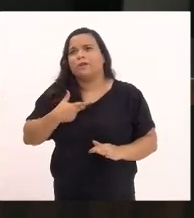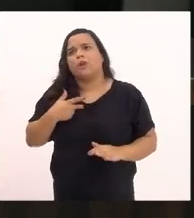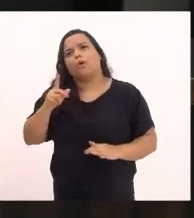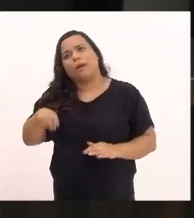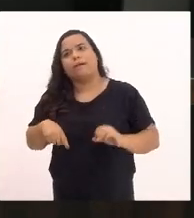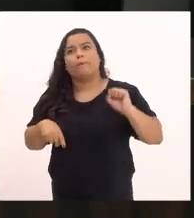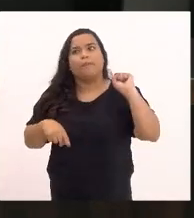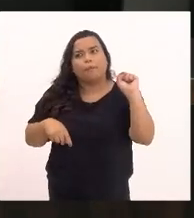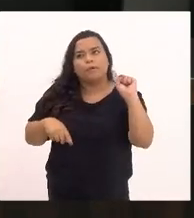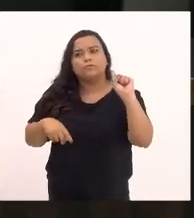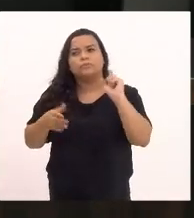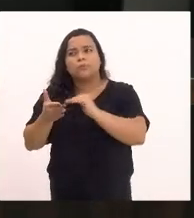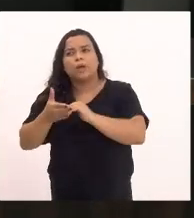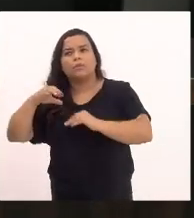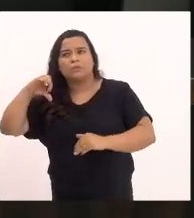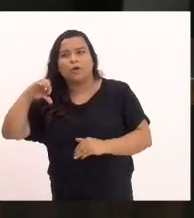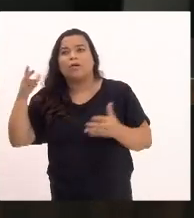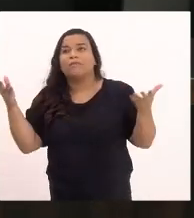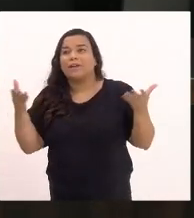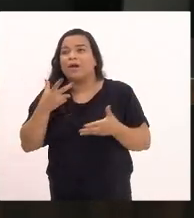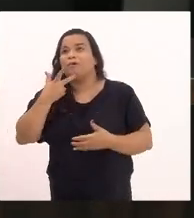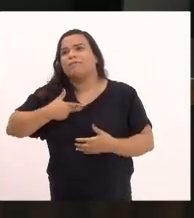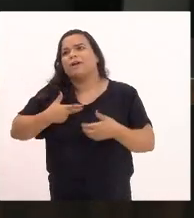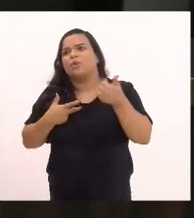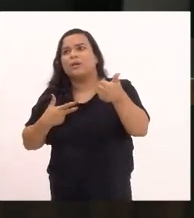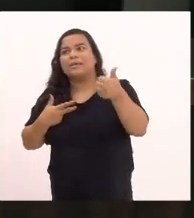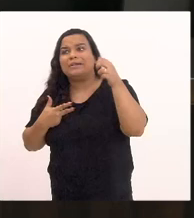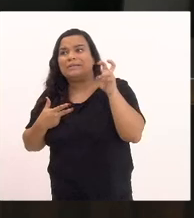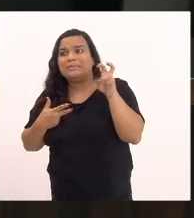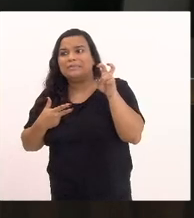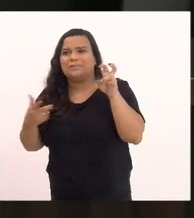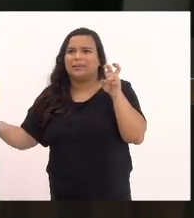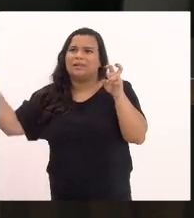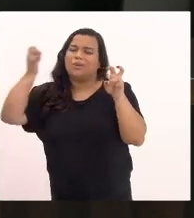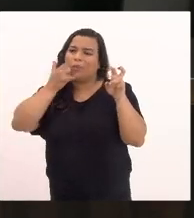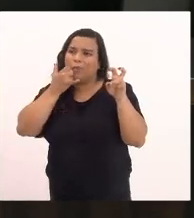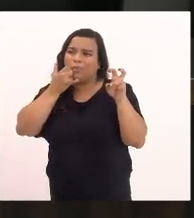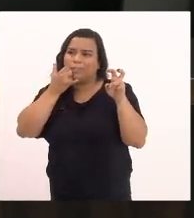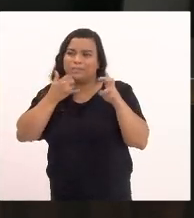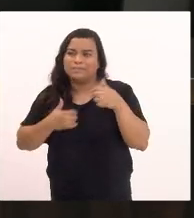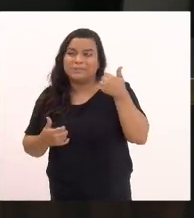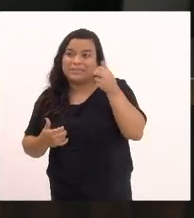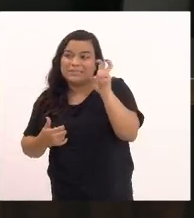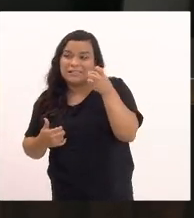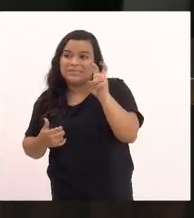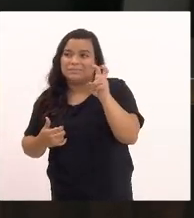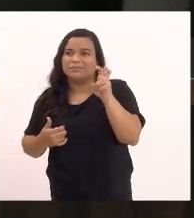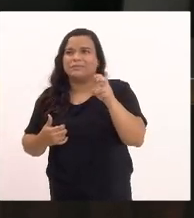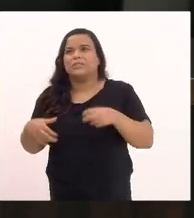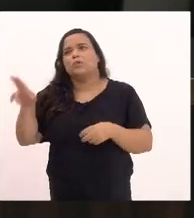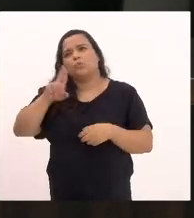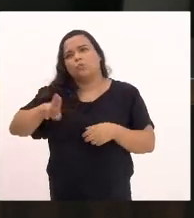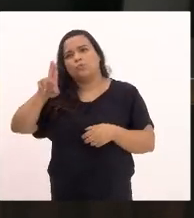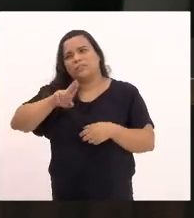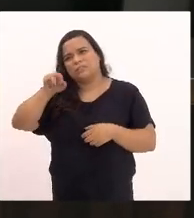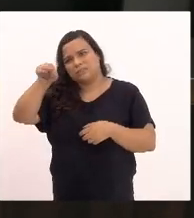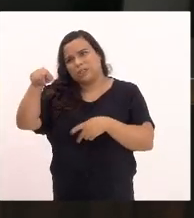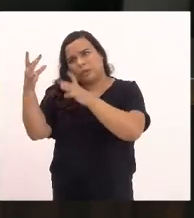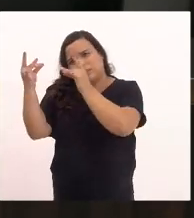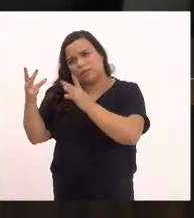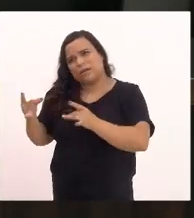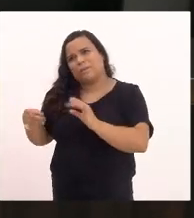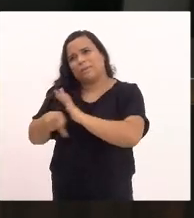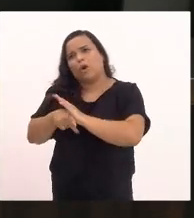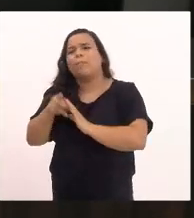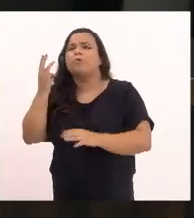9. E agora ele me disse que são 15 no telefone. E, usando o critério objetivo do deputado Valdec,